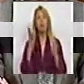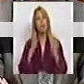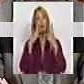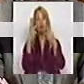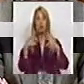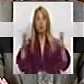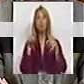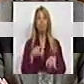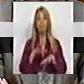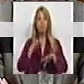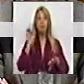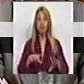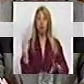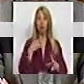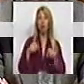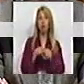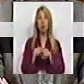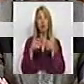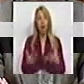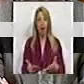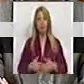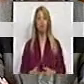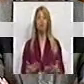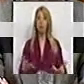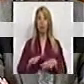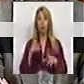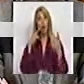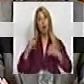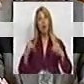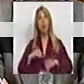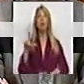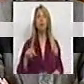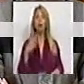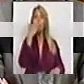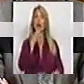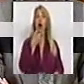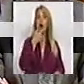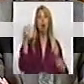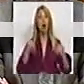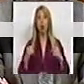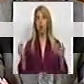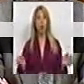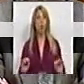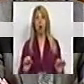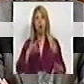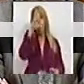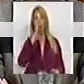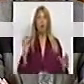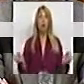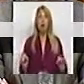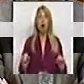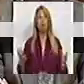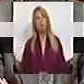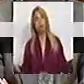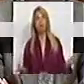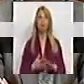para isso que nós temos esta política. E é por isso que temos este acordo. Porque sem este nosso acordo não havia este Governo e sem haver